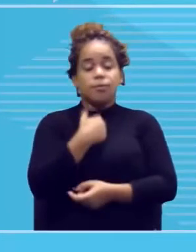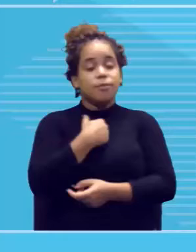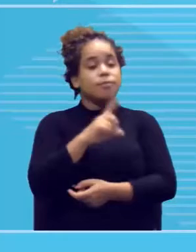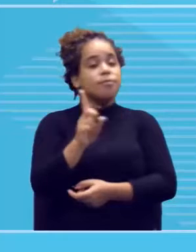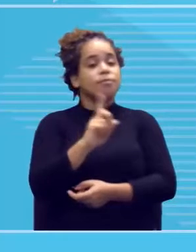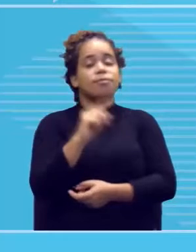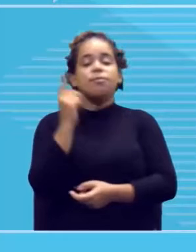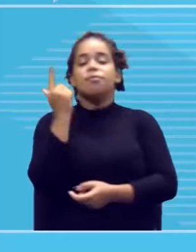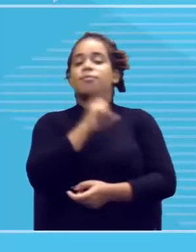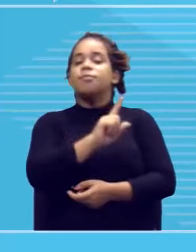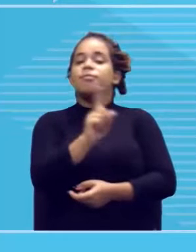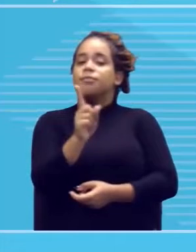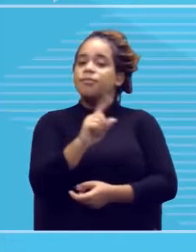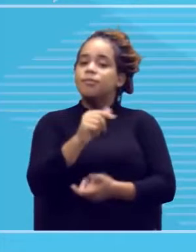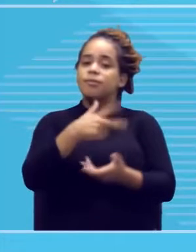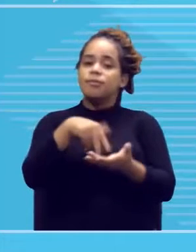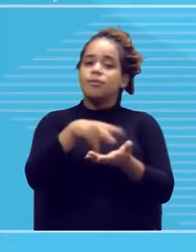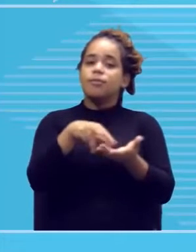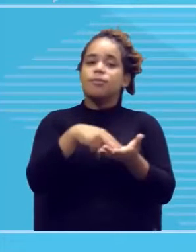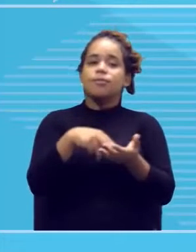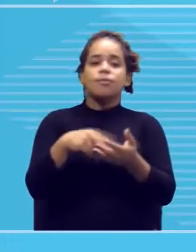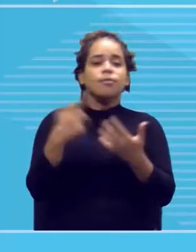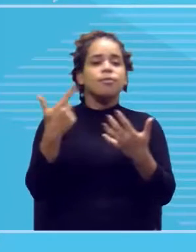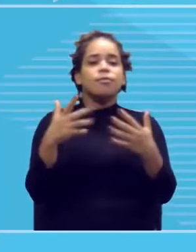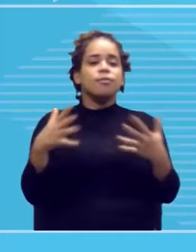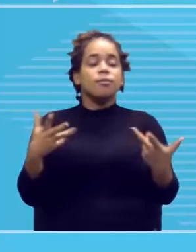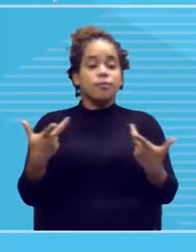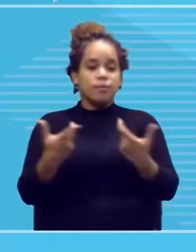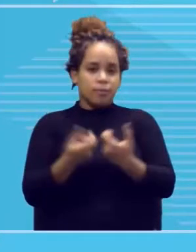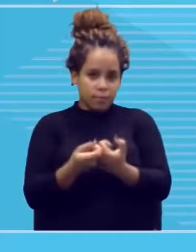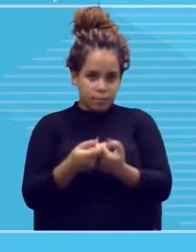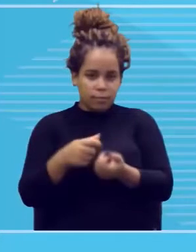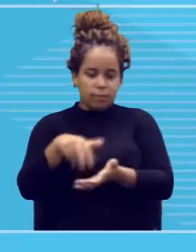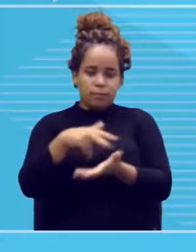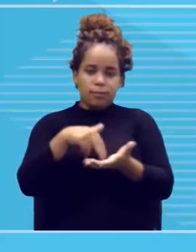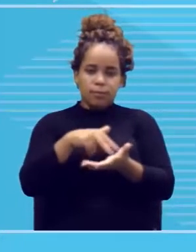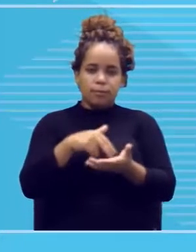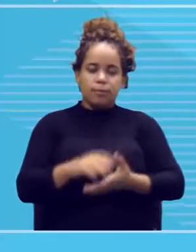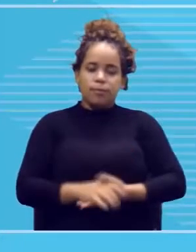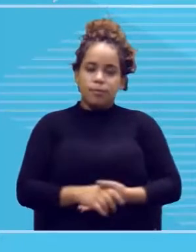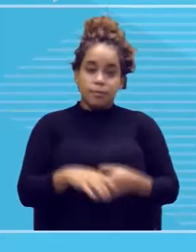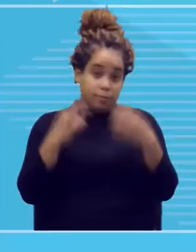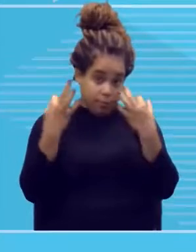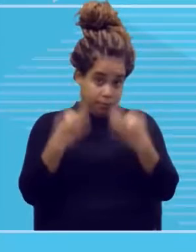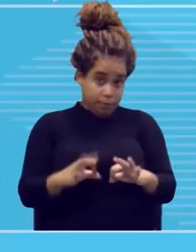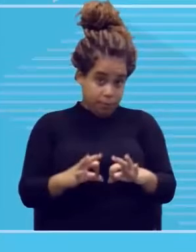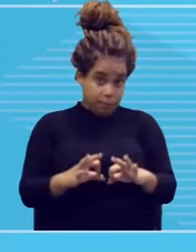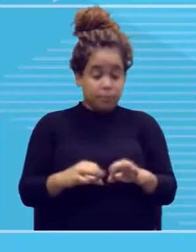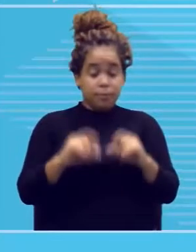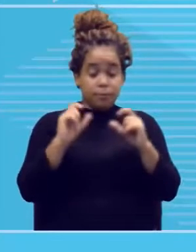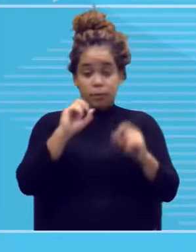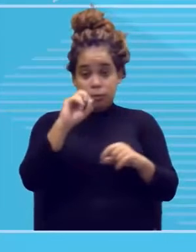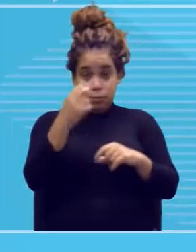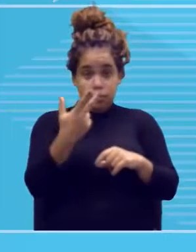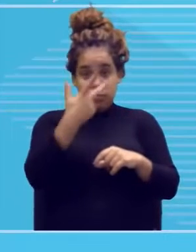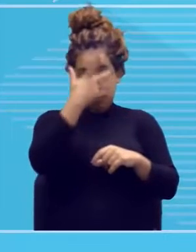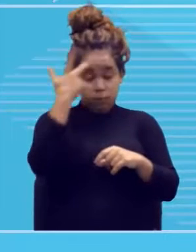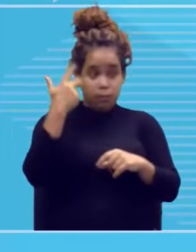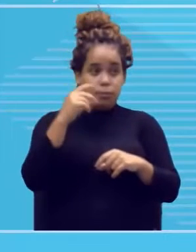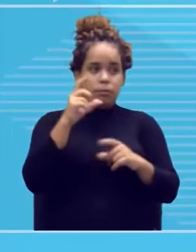consigo dançar a pessoa tem dificuldade a pessoa não tem habilidade de dançar Tá ok ou então essa pessoa responder assim